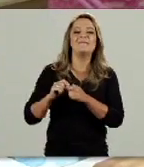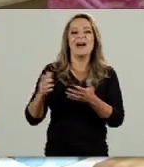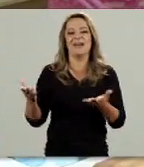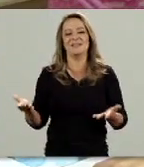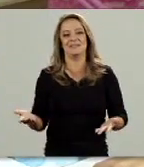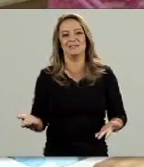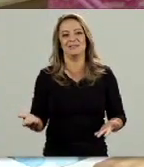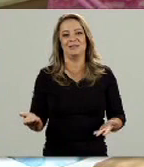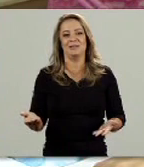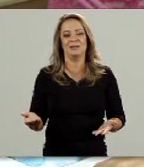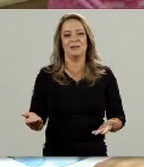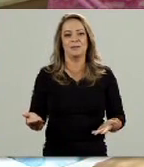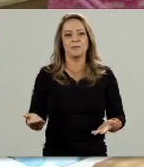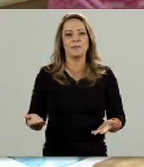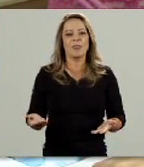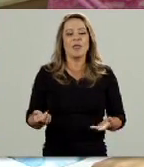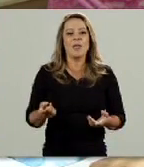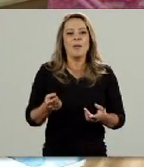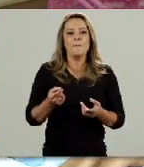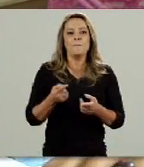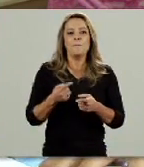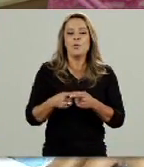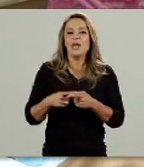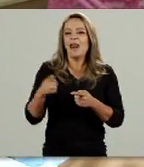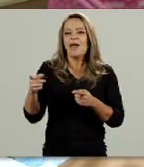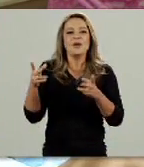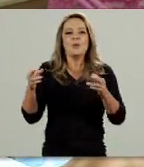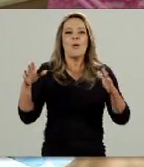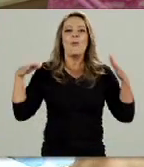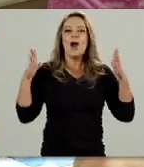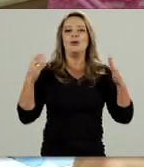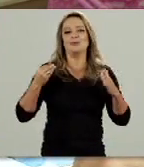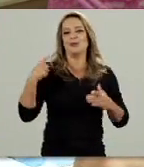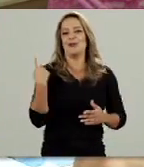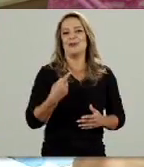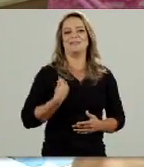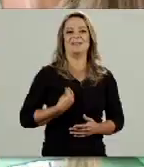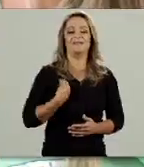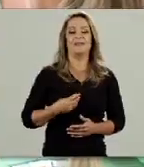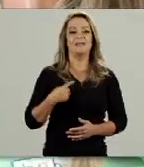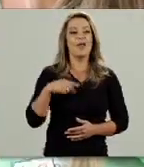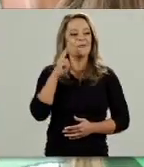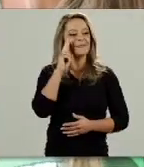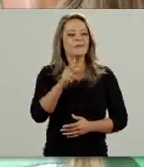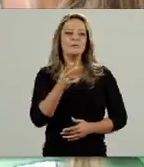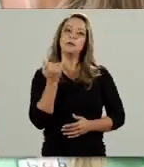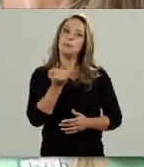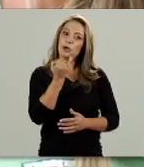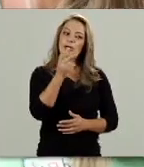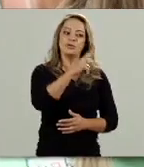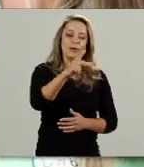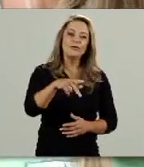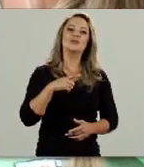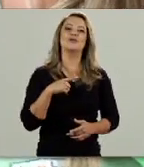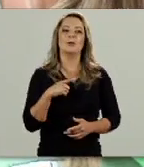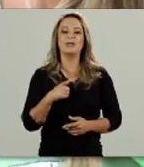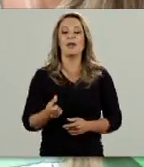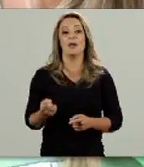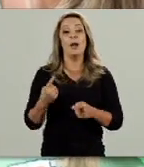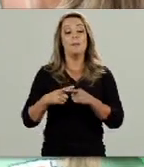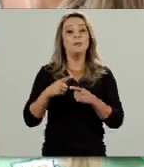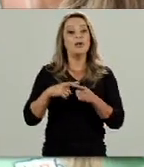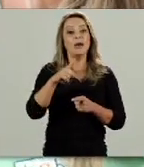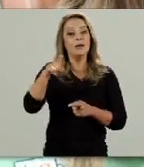ela faz. Sim, pois ela é tipo um anjo na nossa vida. Eu vejo a importância que o professor tem,